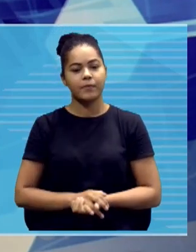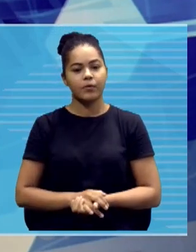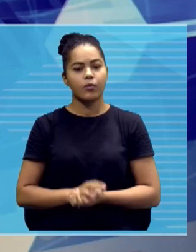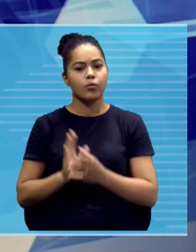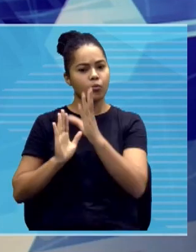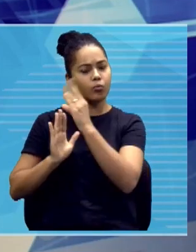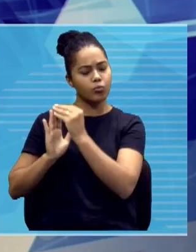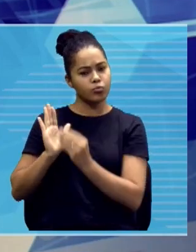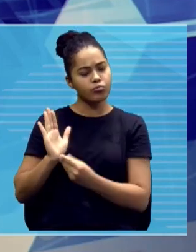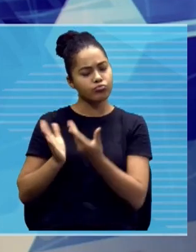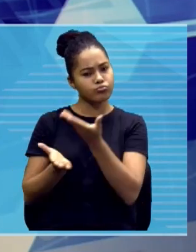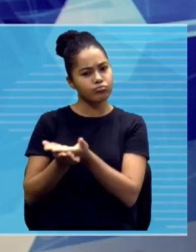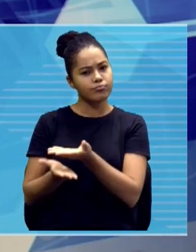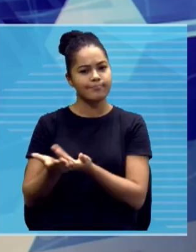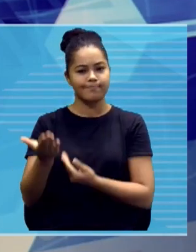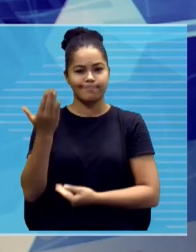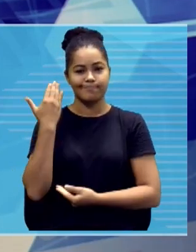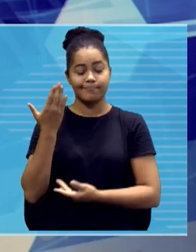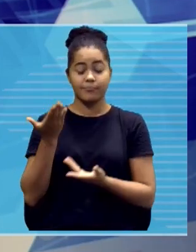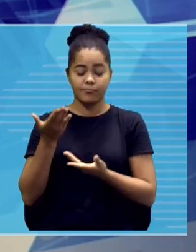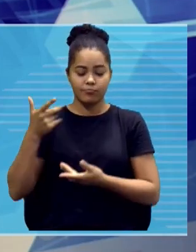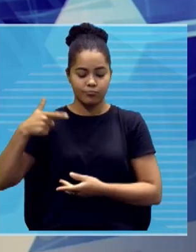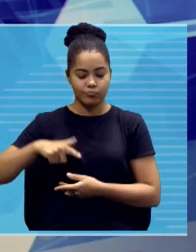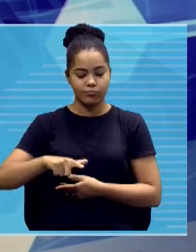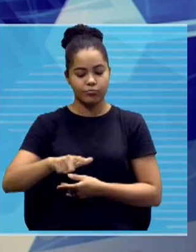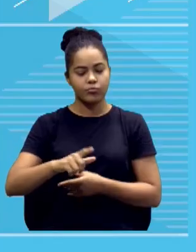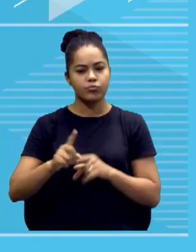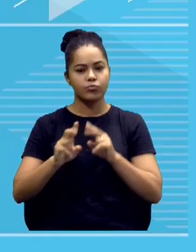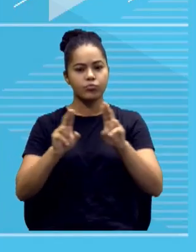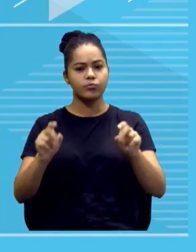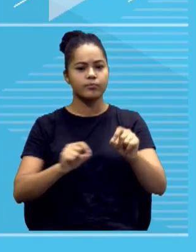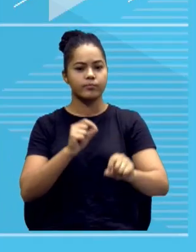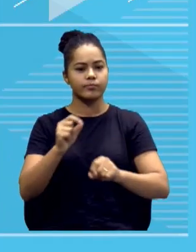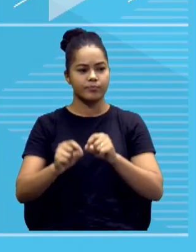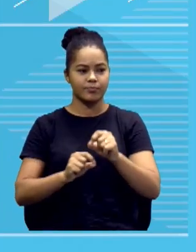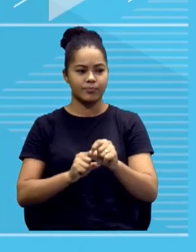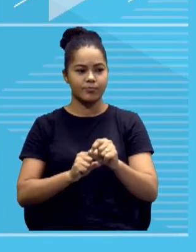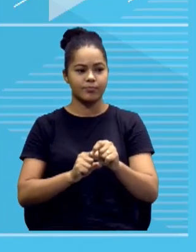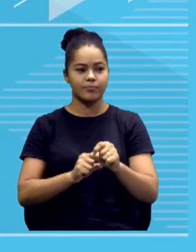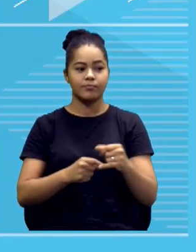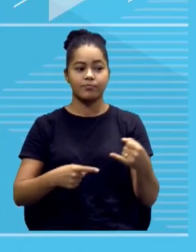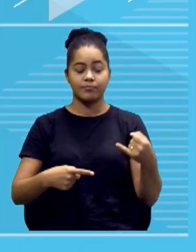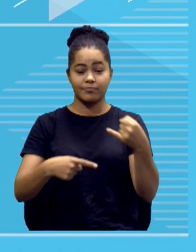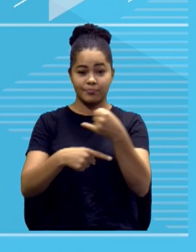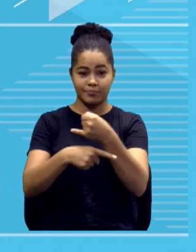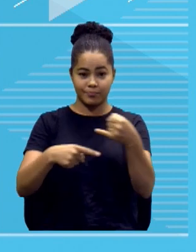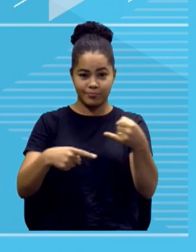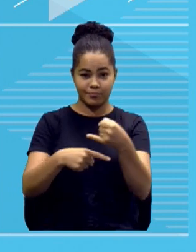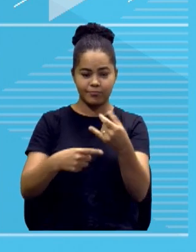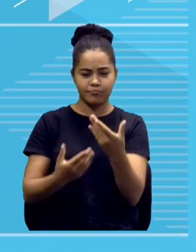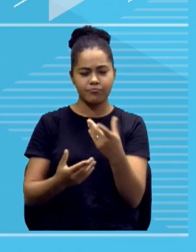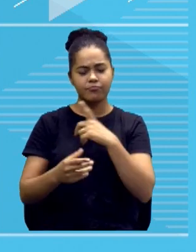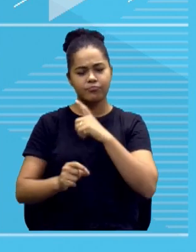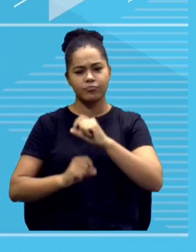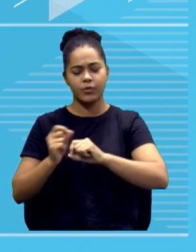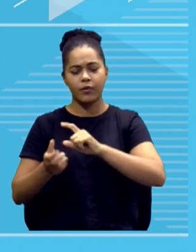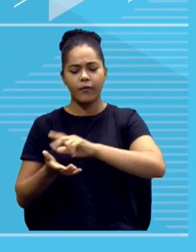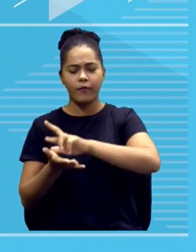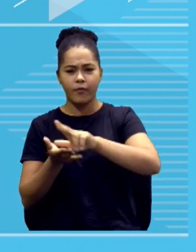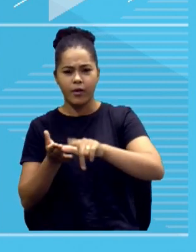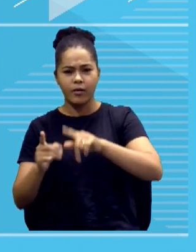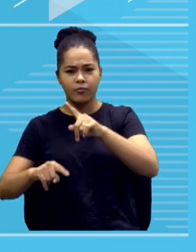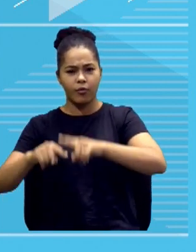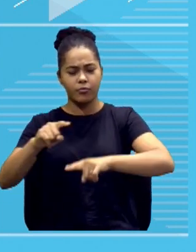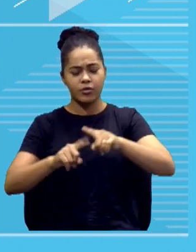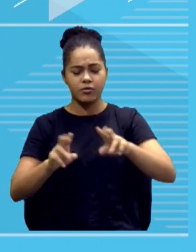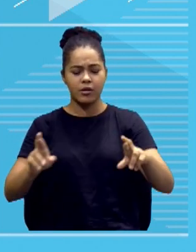estava vendo algumas aulas atrás sobre circuitos. E quando a gente fala de circuitos, a gente vê todos os aparelhos eletroeletrônicos que são envolvidos nesse